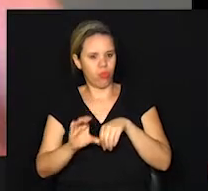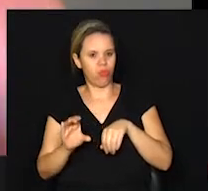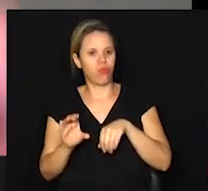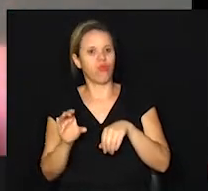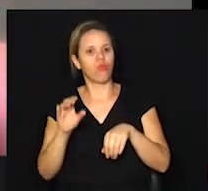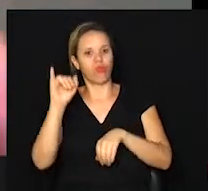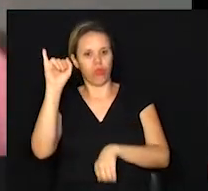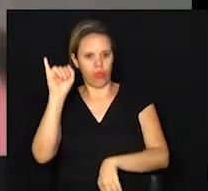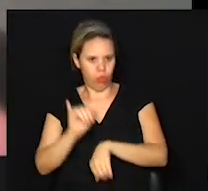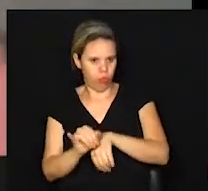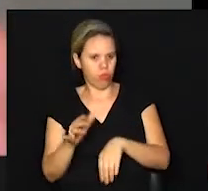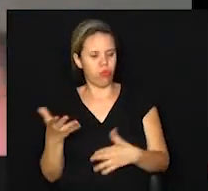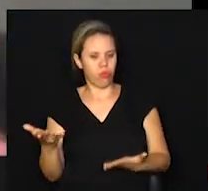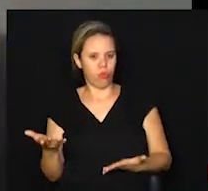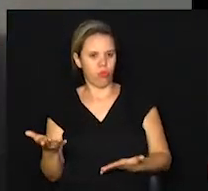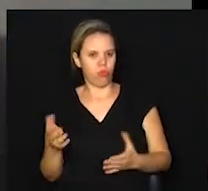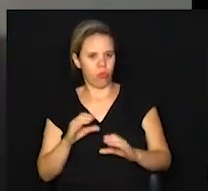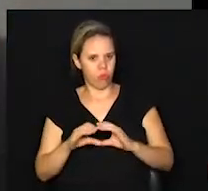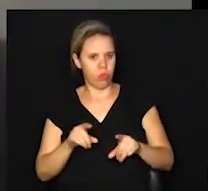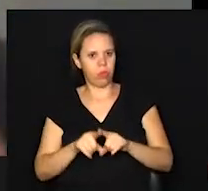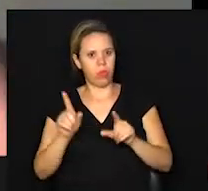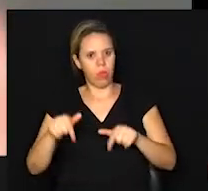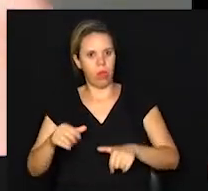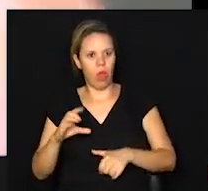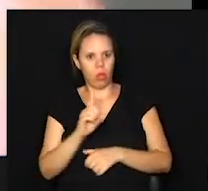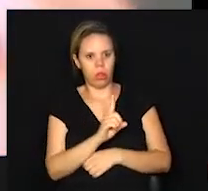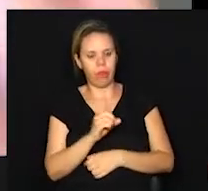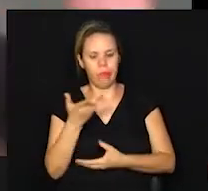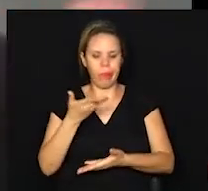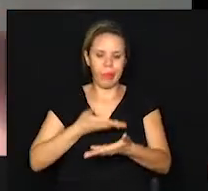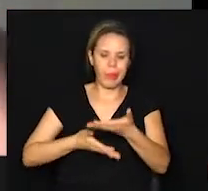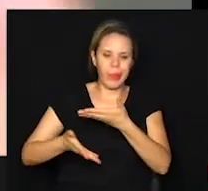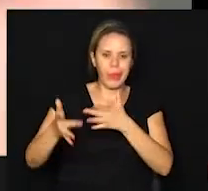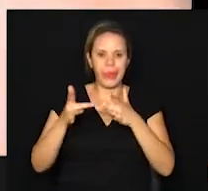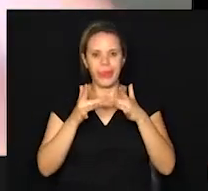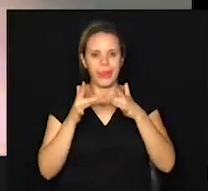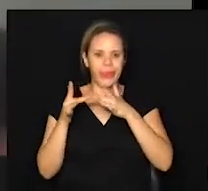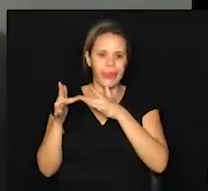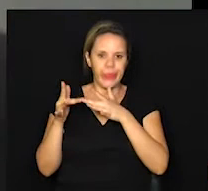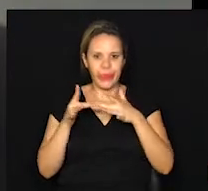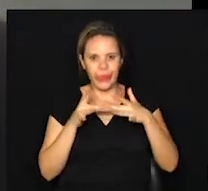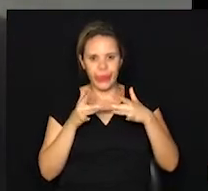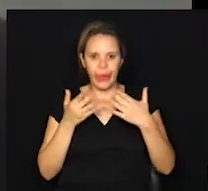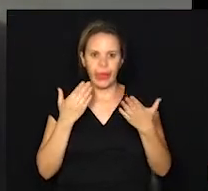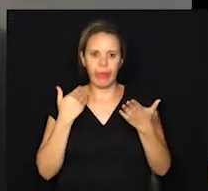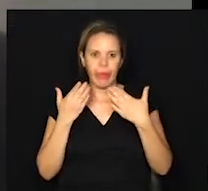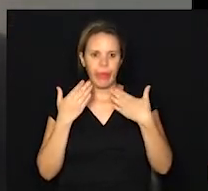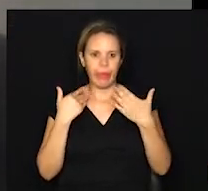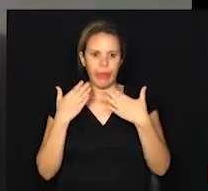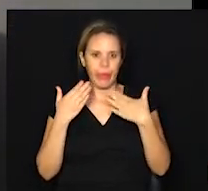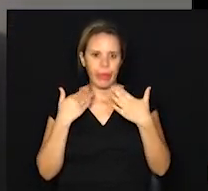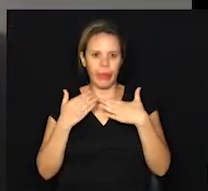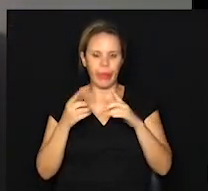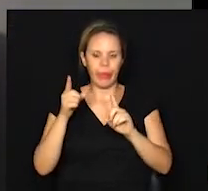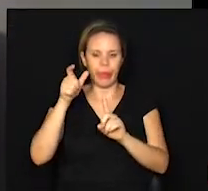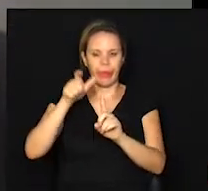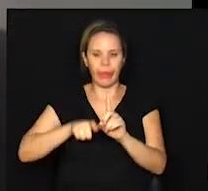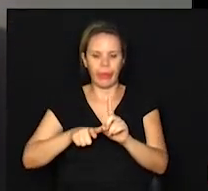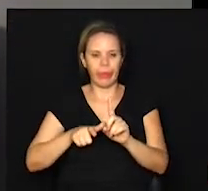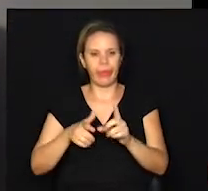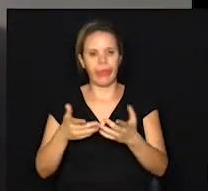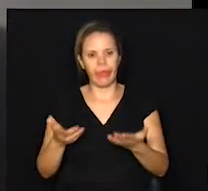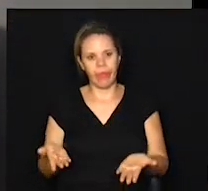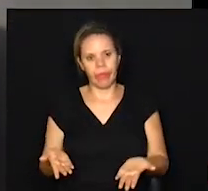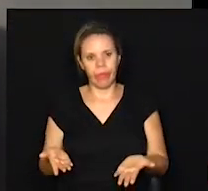era também o coordenador local. Então, ela teria de conviver e tratar diretamente com ele